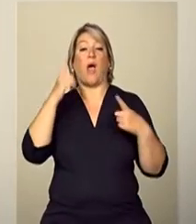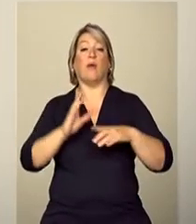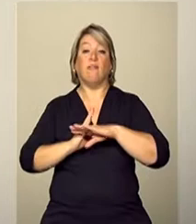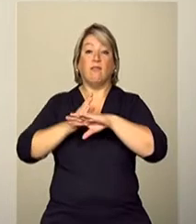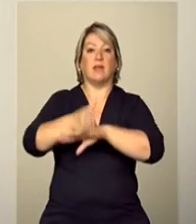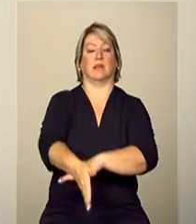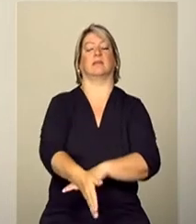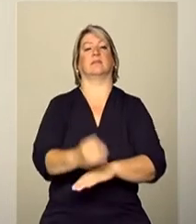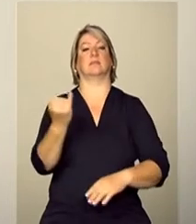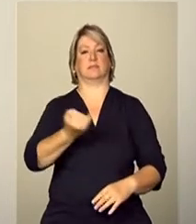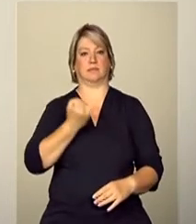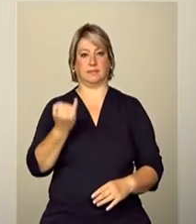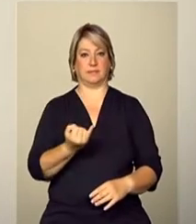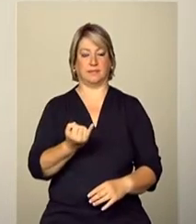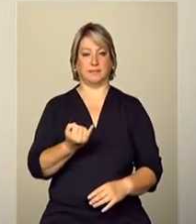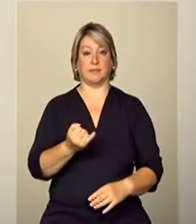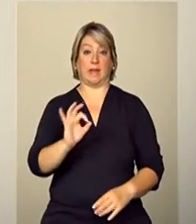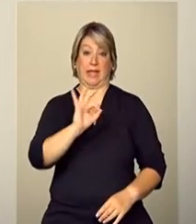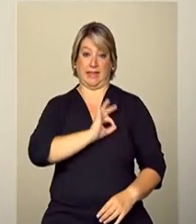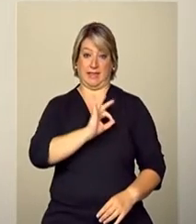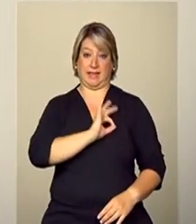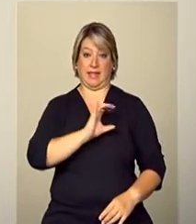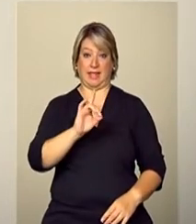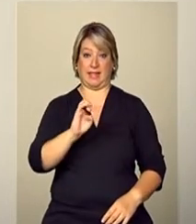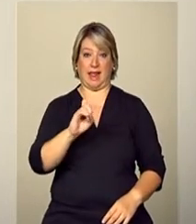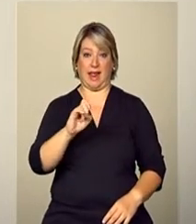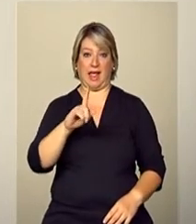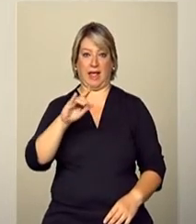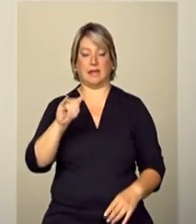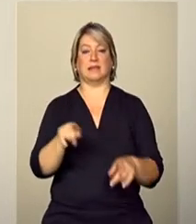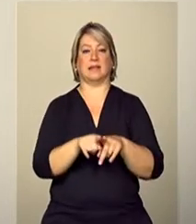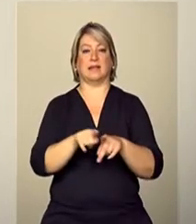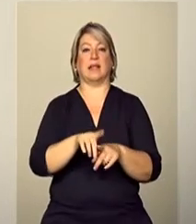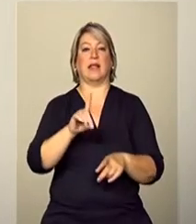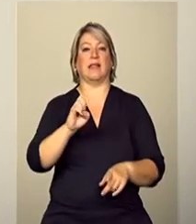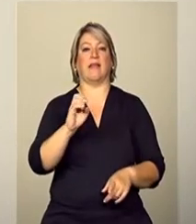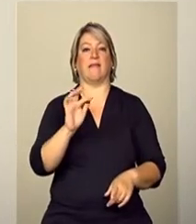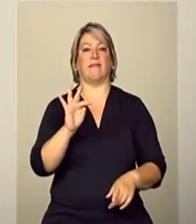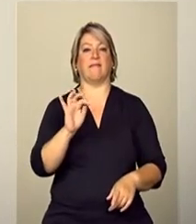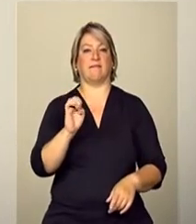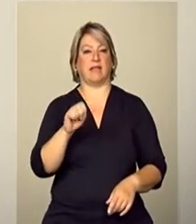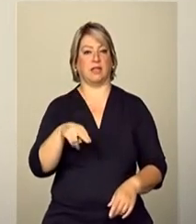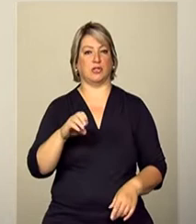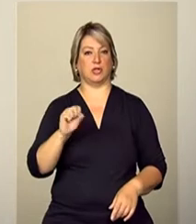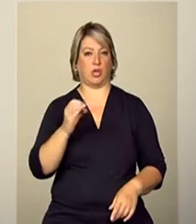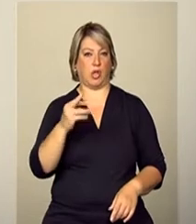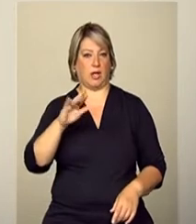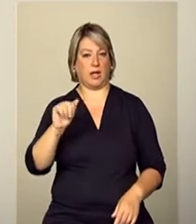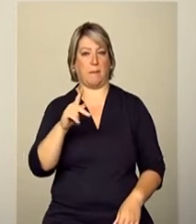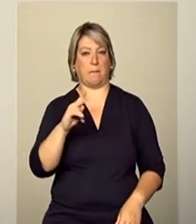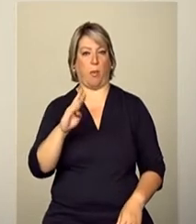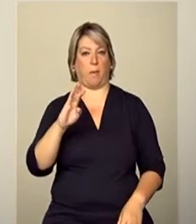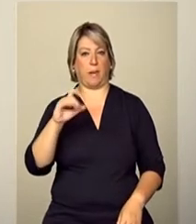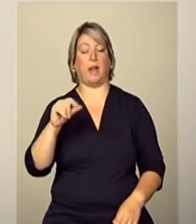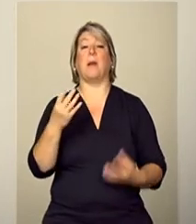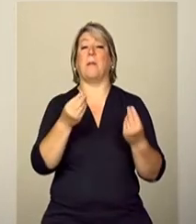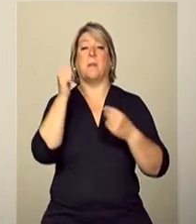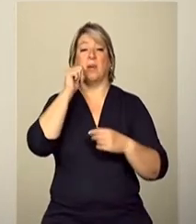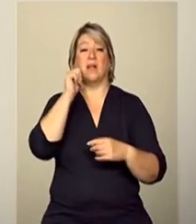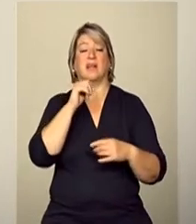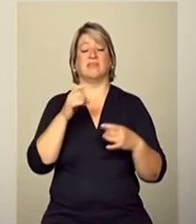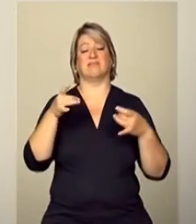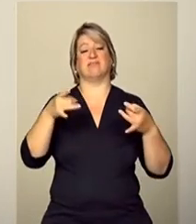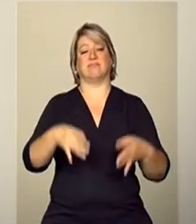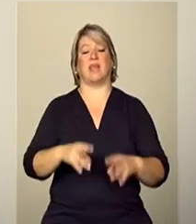elas tenham uma referência entre delegacia Luciano EA Defensoria Pública por exemplo muitas mulheres acabam desistindo